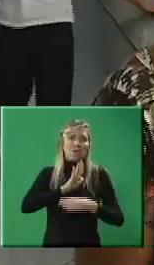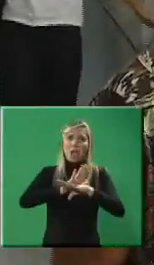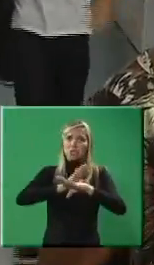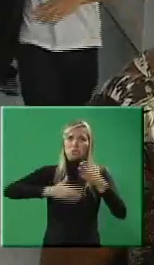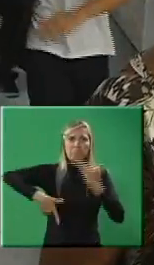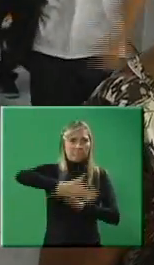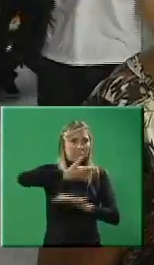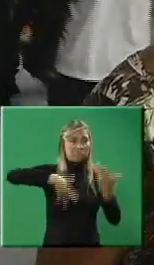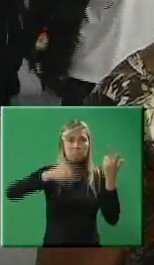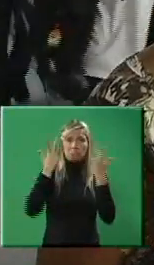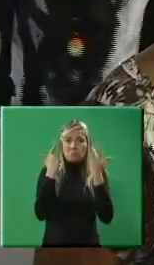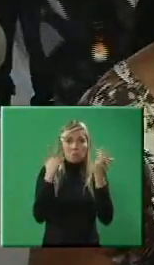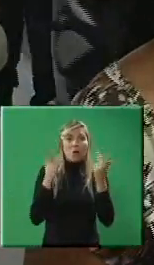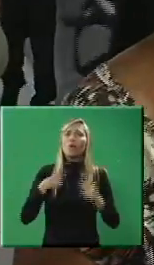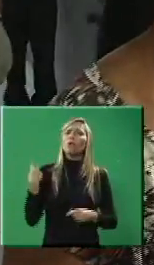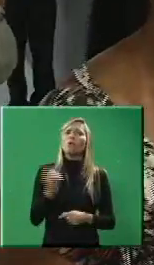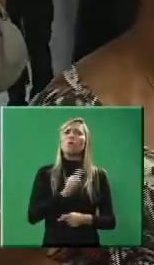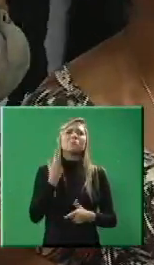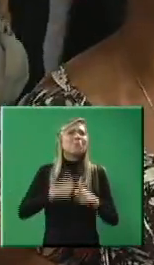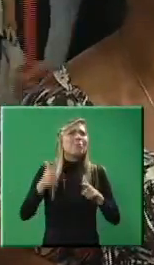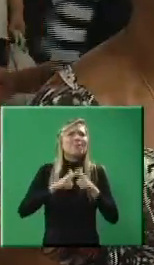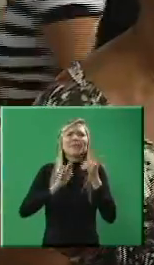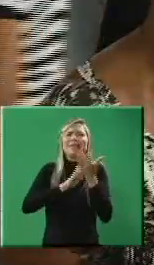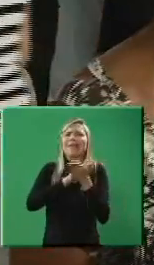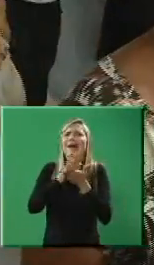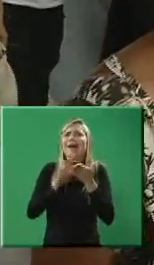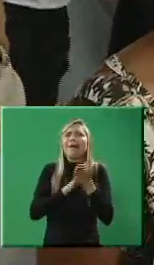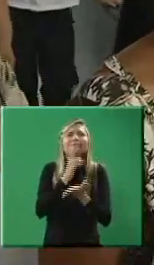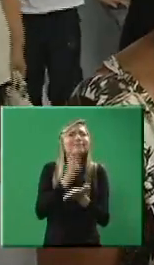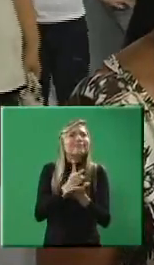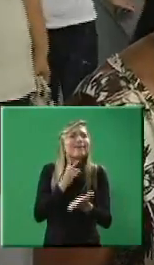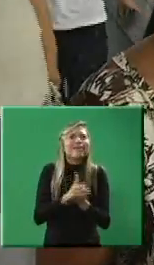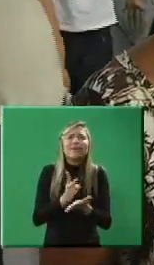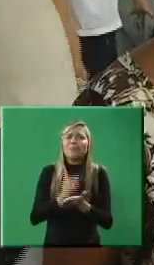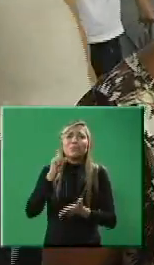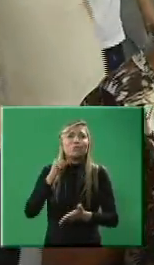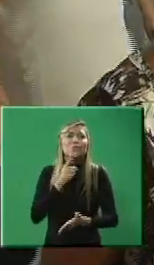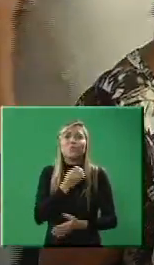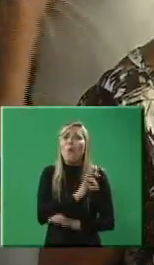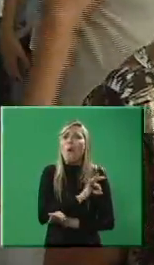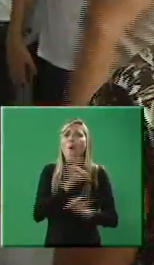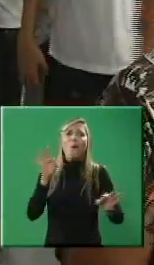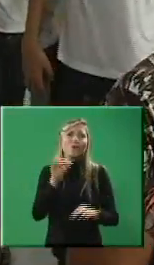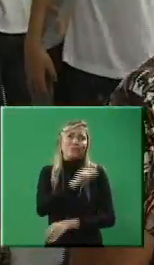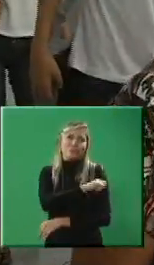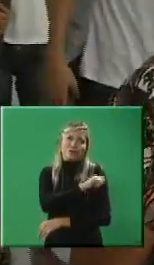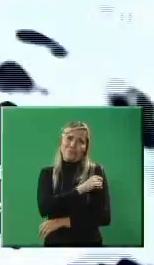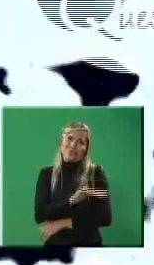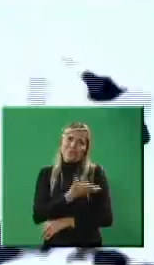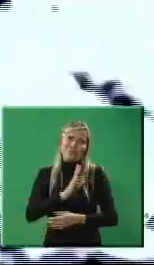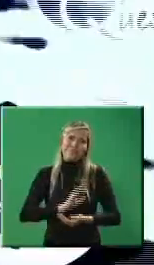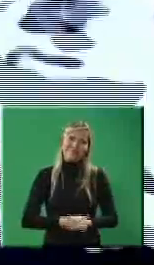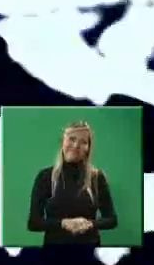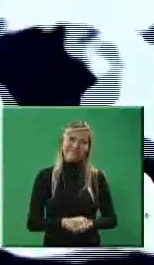colegas ajudam muito. Então, assim, a gente nunca teve problema, sempre foram excelentes alunos.